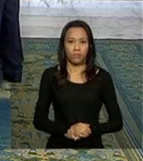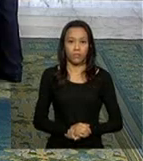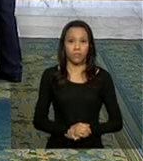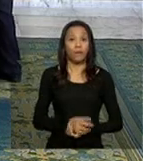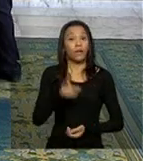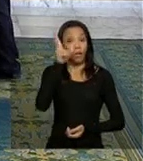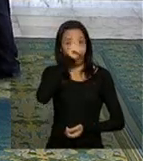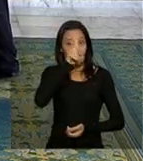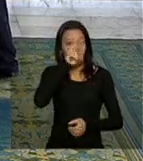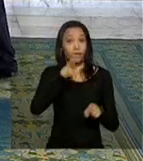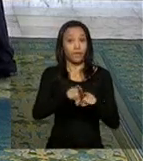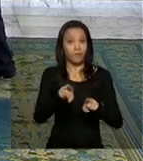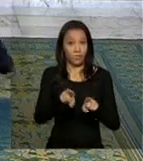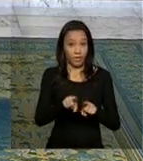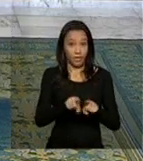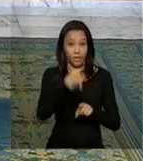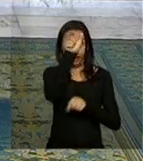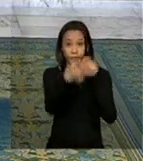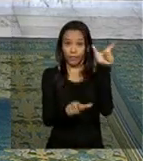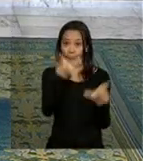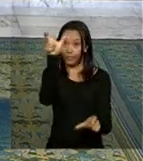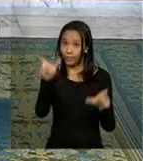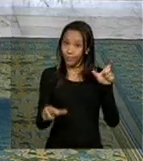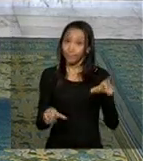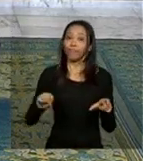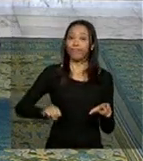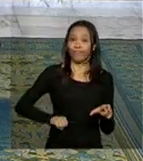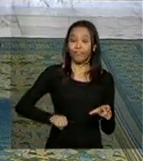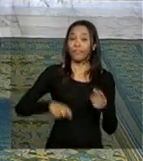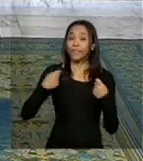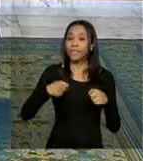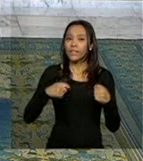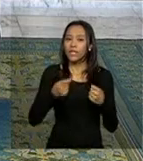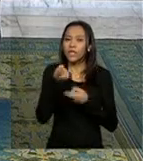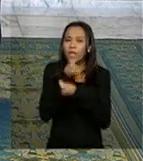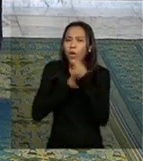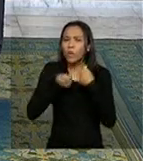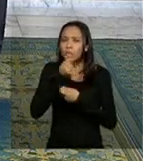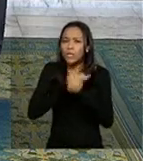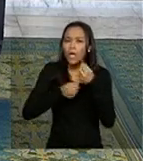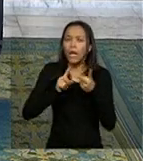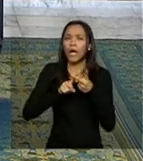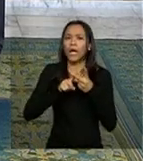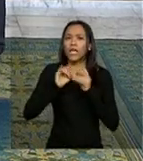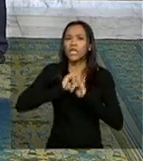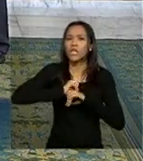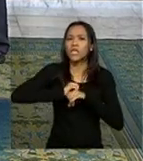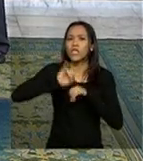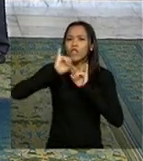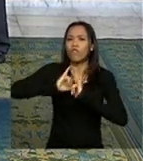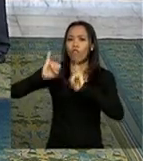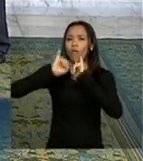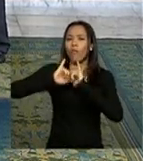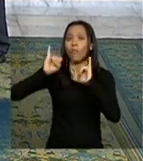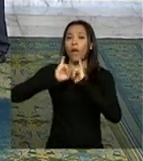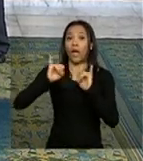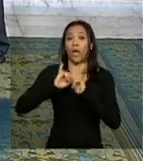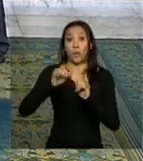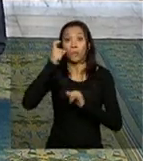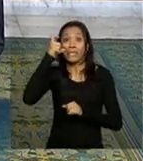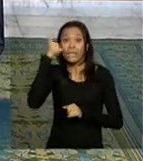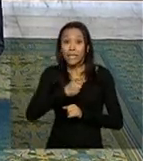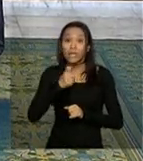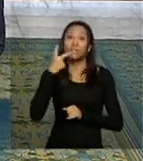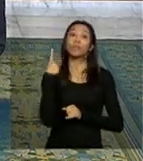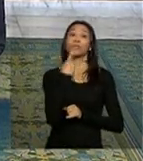Lembrando que os embaixadores têm a tarefa de negociar, informar, representar e defender os interesses de seus países no